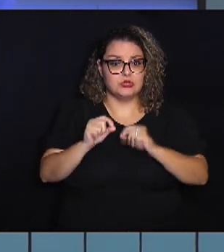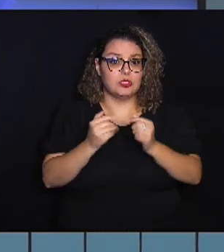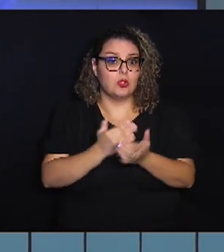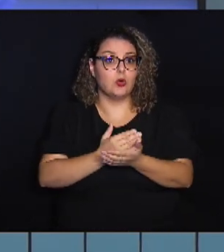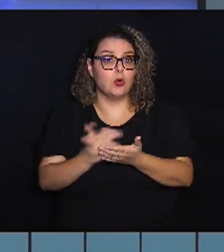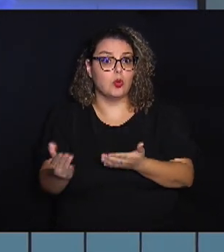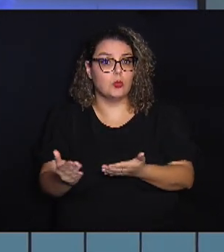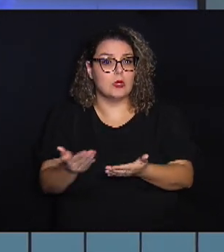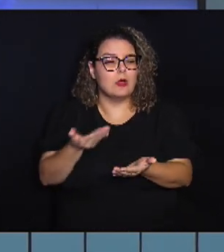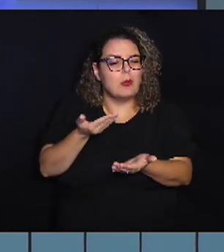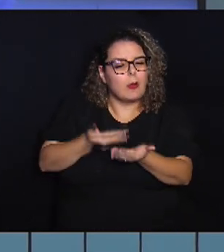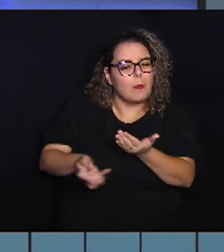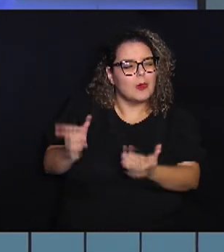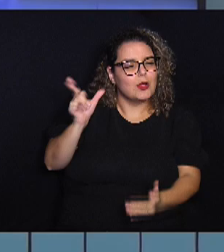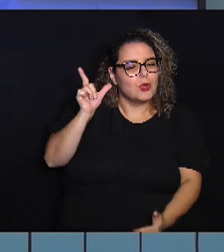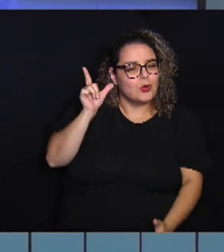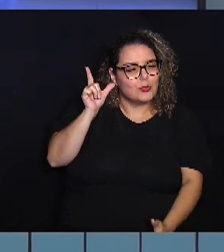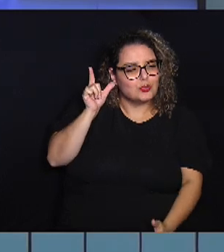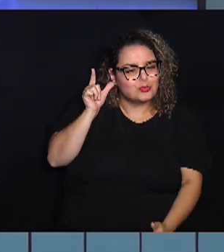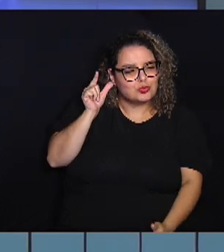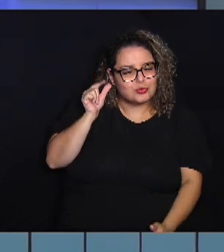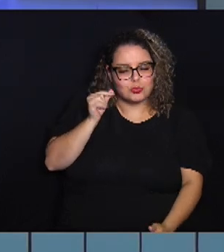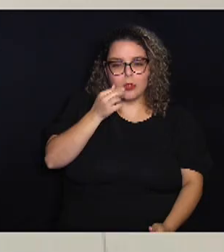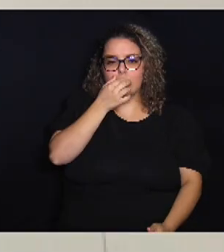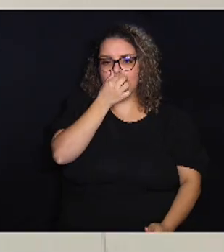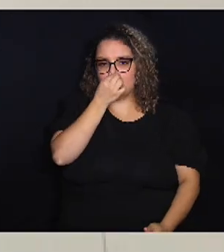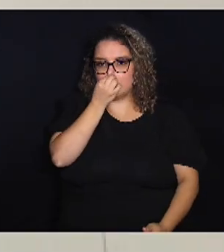aí ter essa perda auditiva?